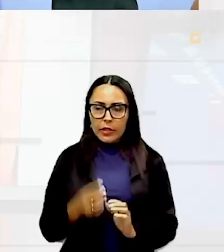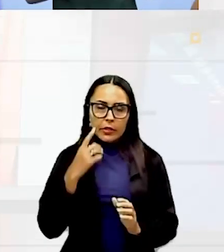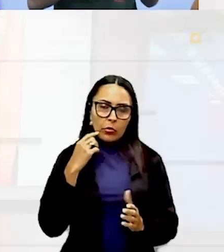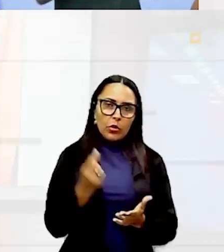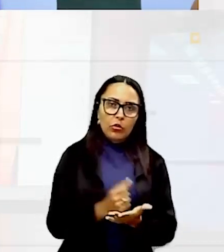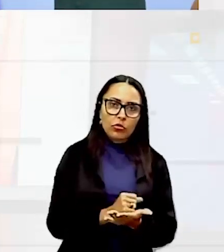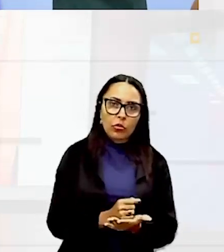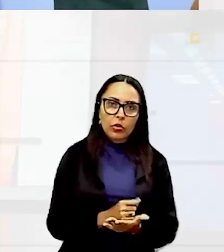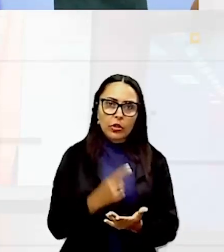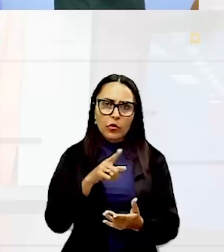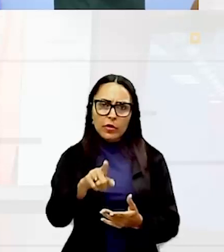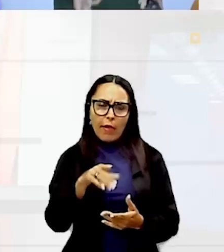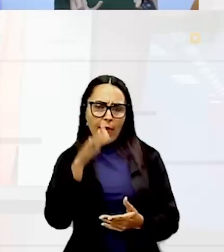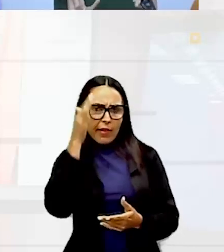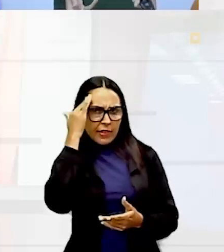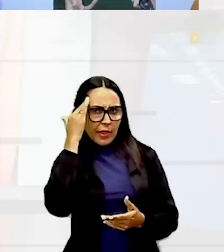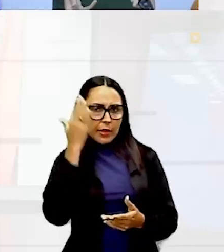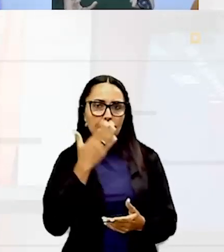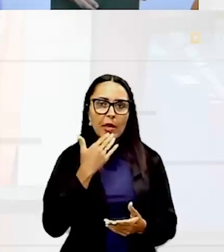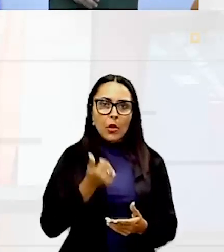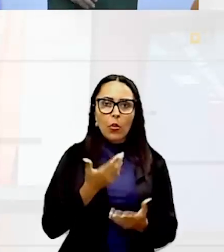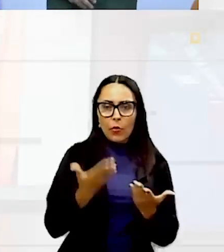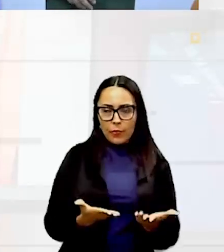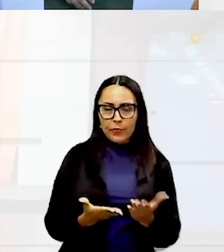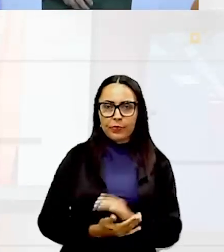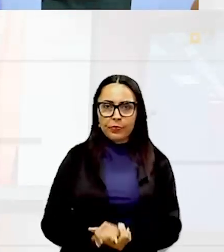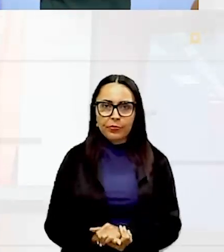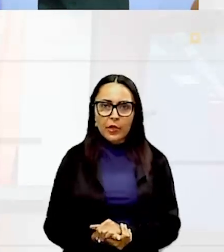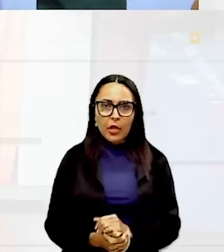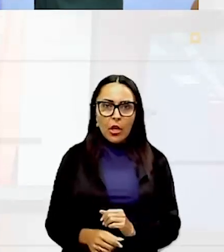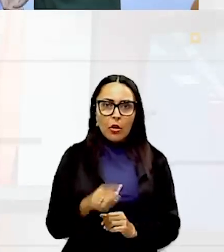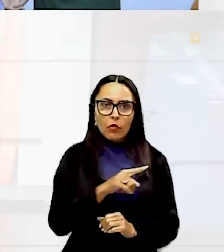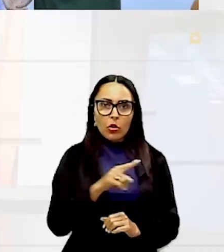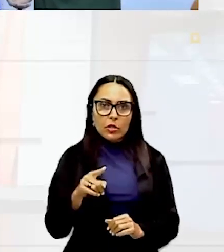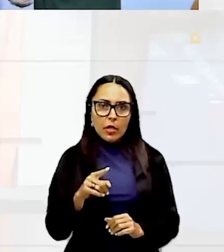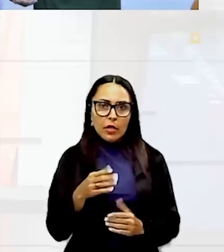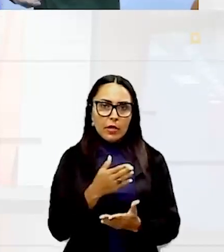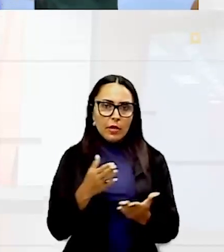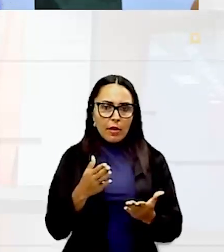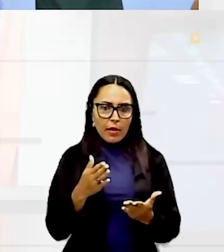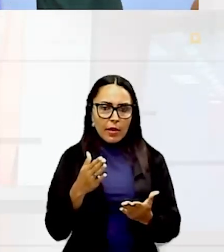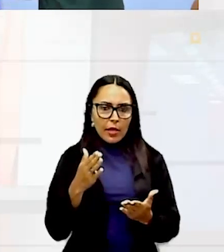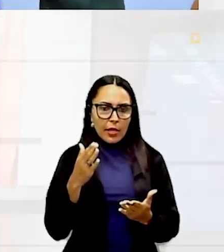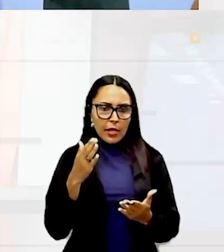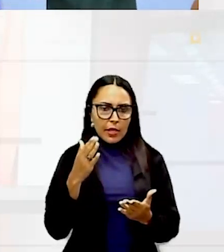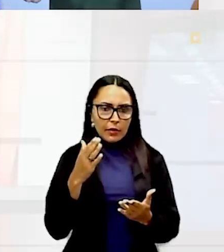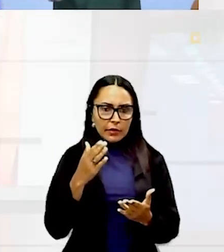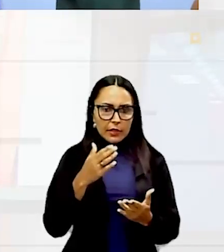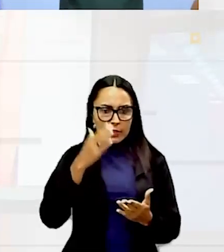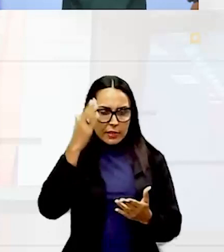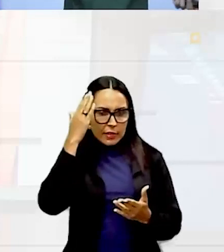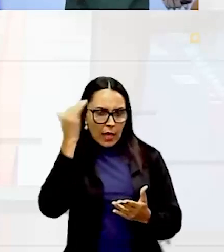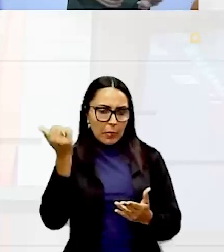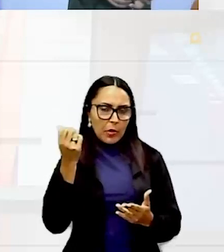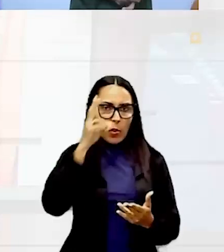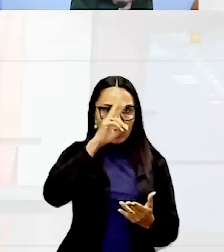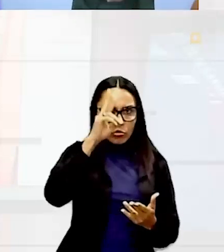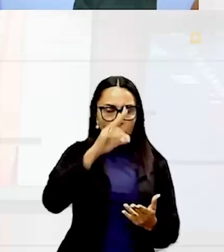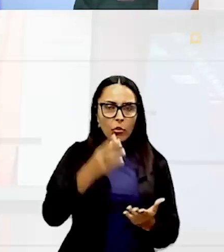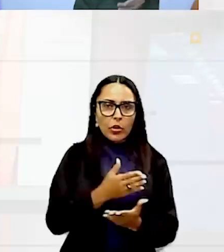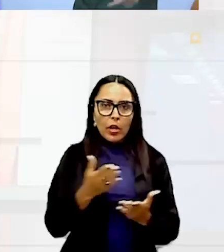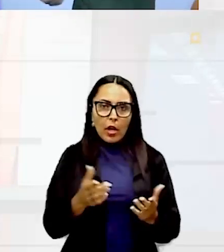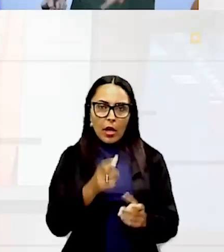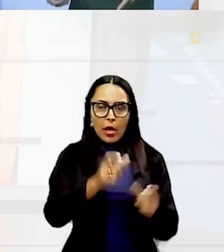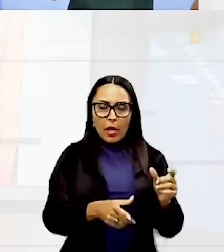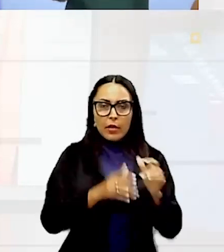onde você interpreta alguém. Você interpreta um personagem numa história, numa narrativa. Que